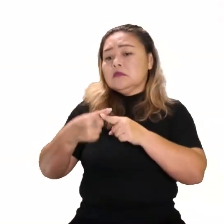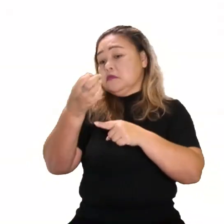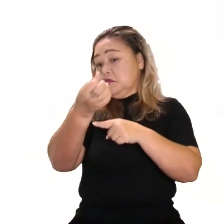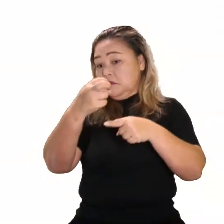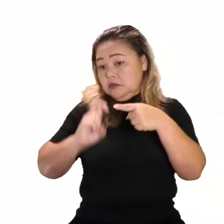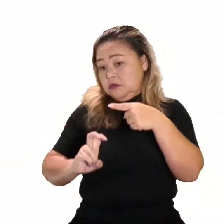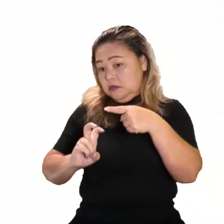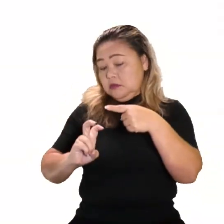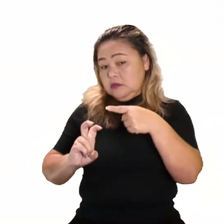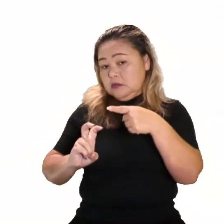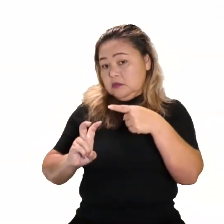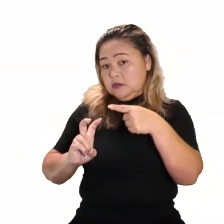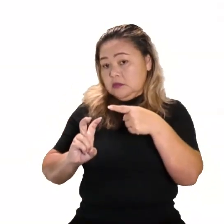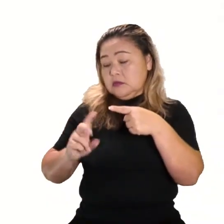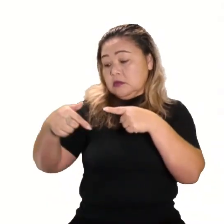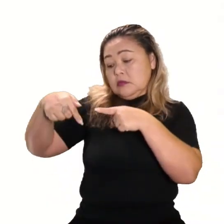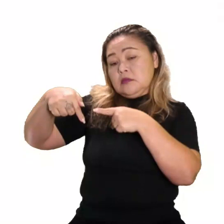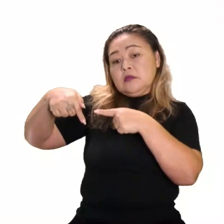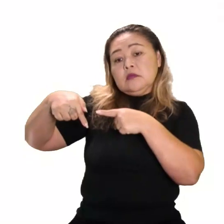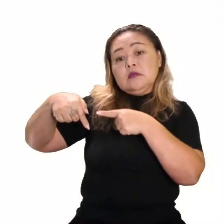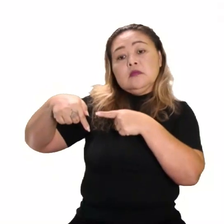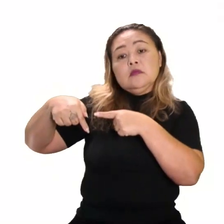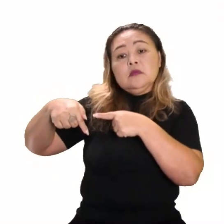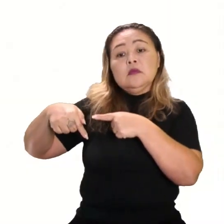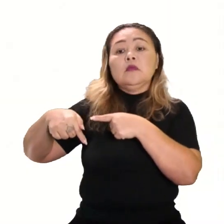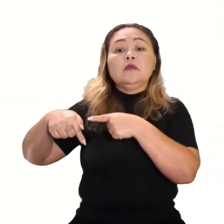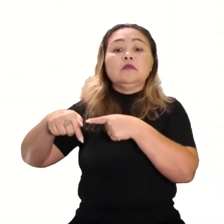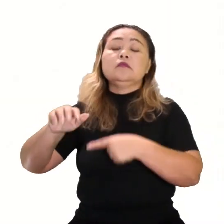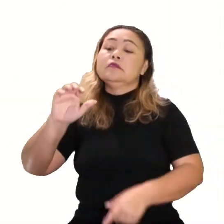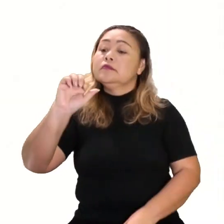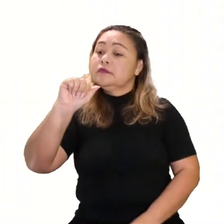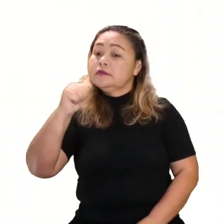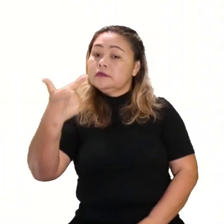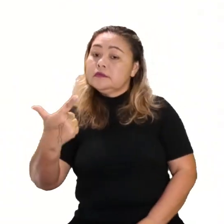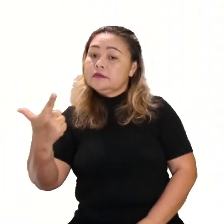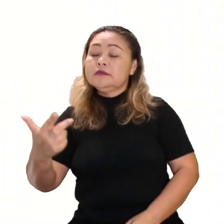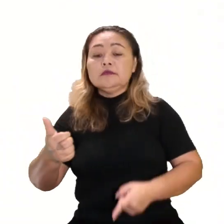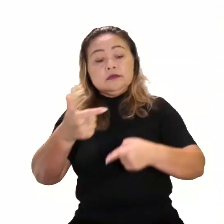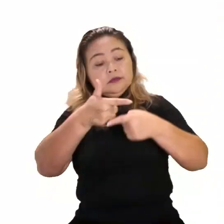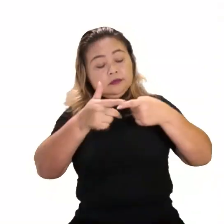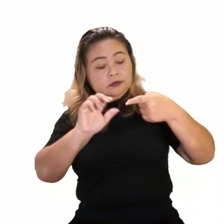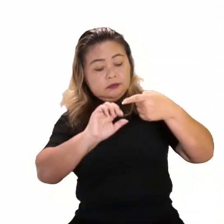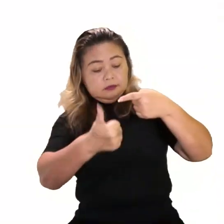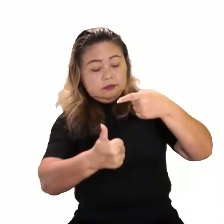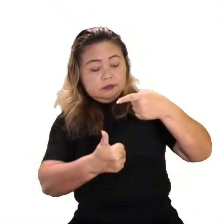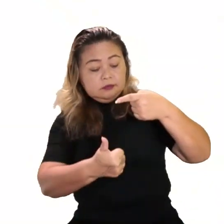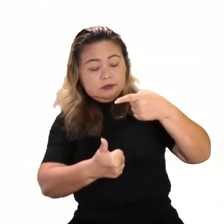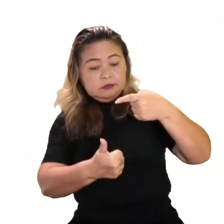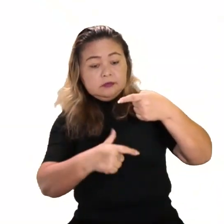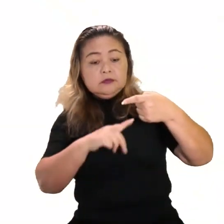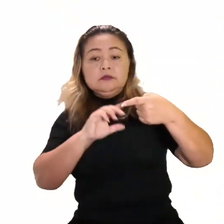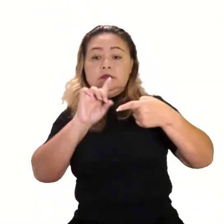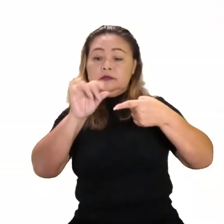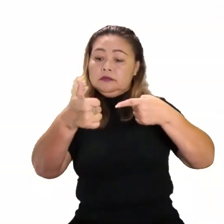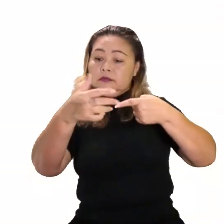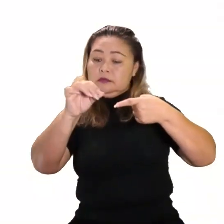6/5, né? Vamos fazer a razão, vai ser o A2 dividido pelo A1. Então eu